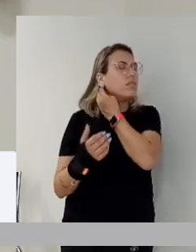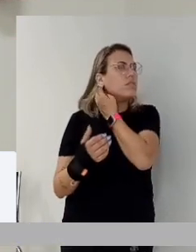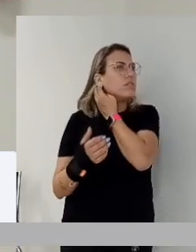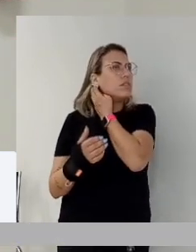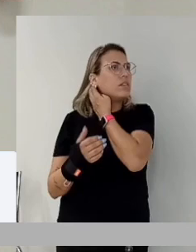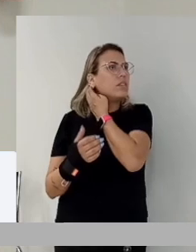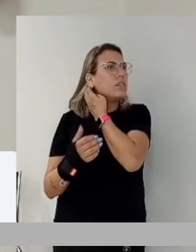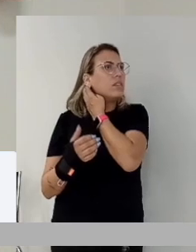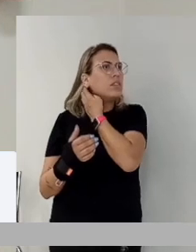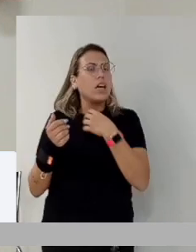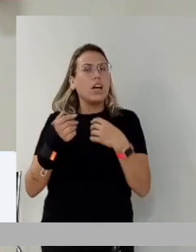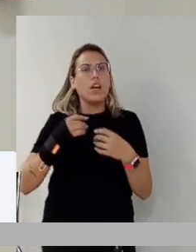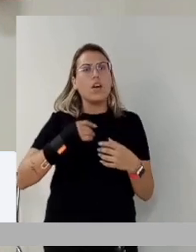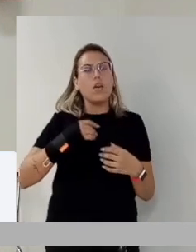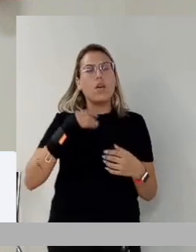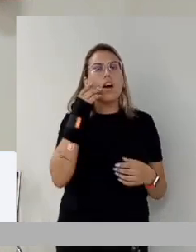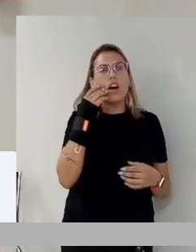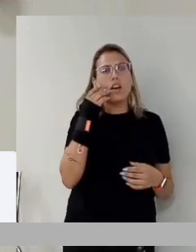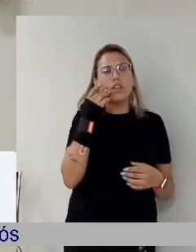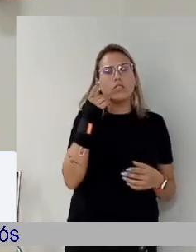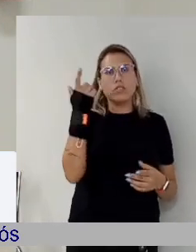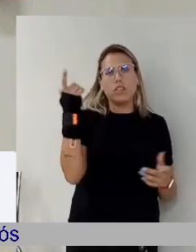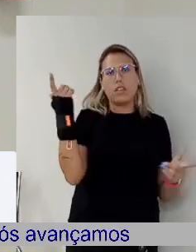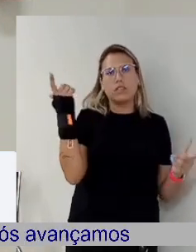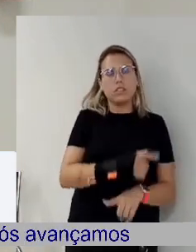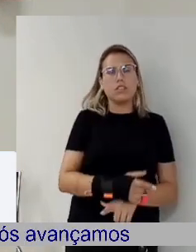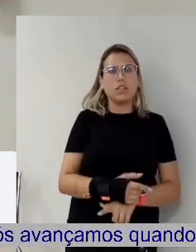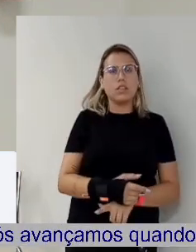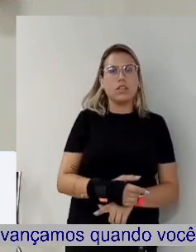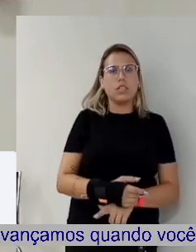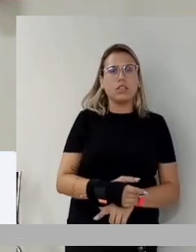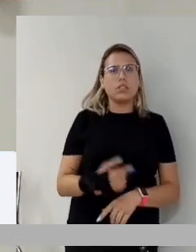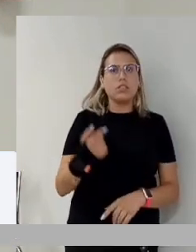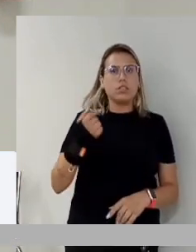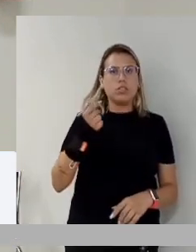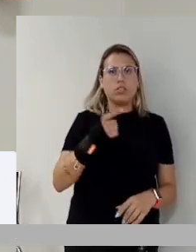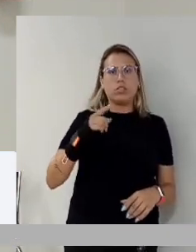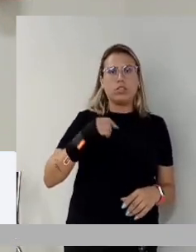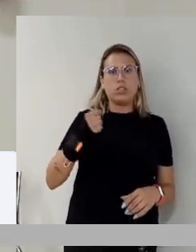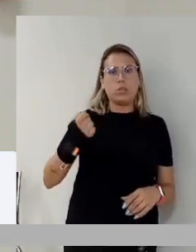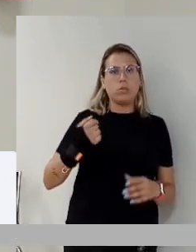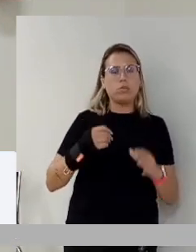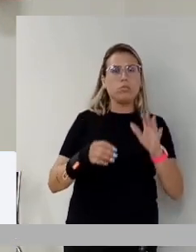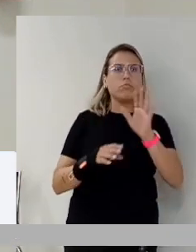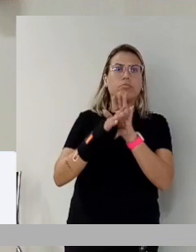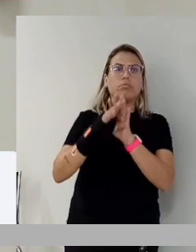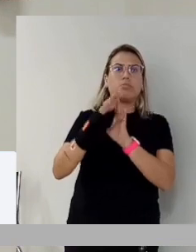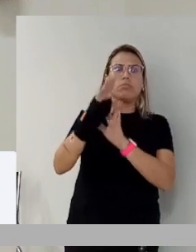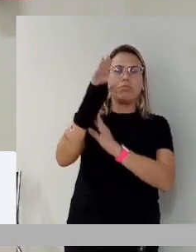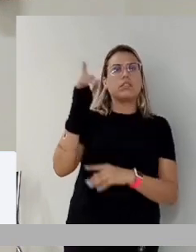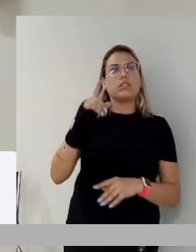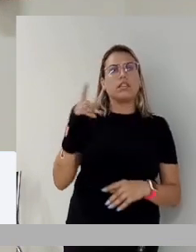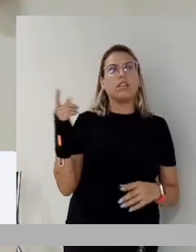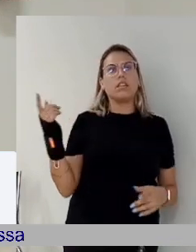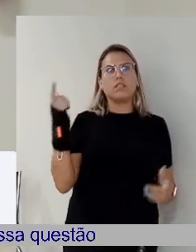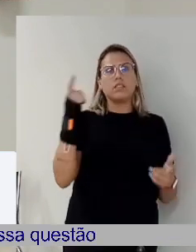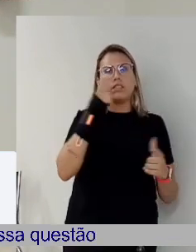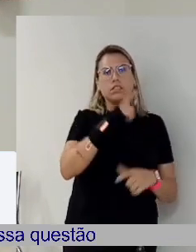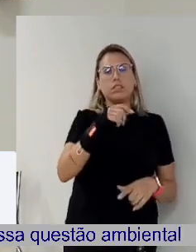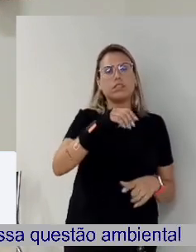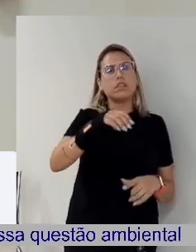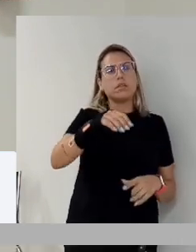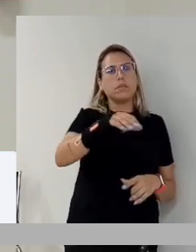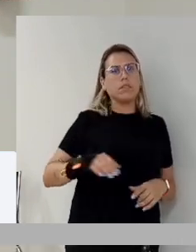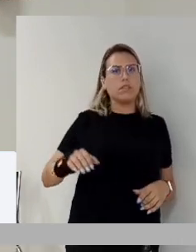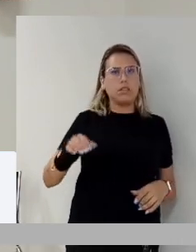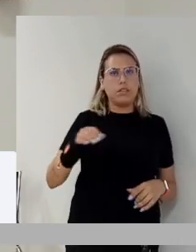e eu acho que nós avançamos quando você tem números é crescente tá avançando essa questão ambiental é um